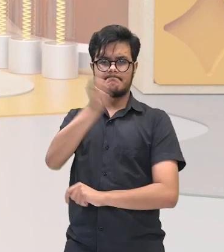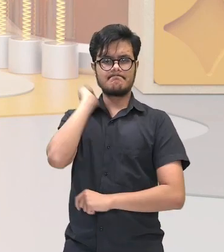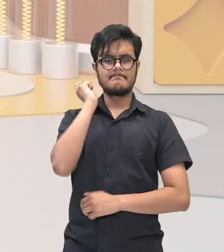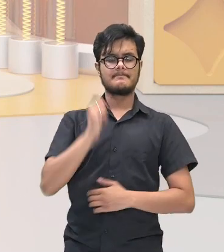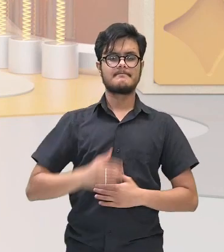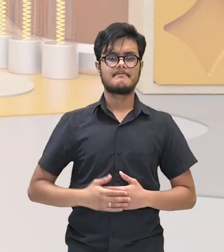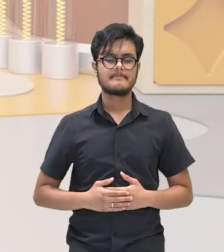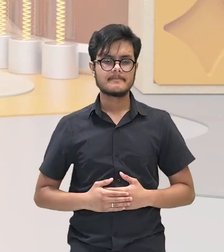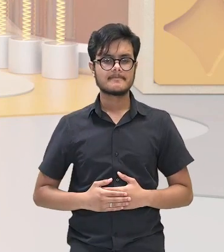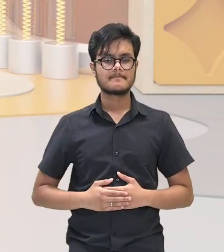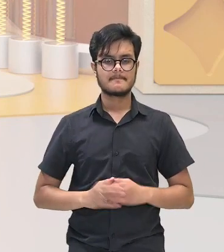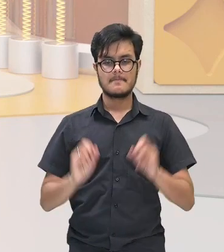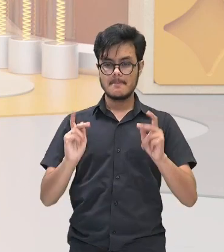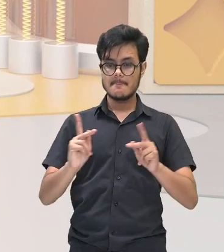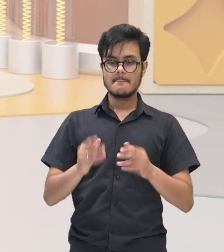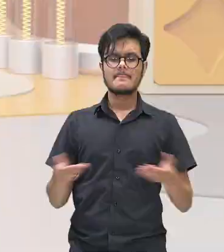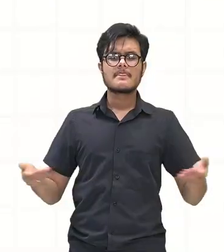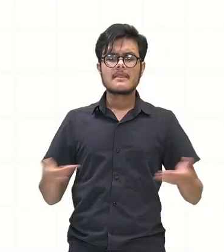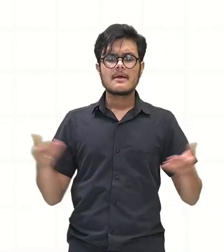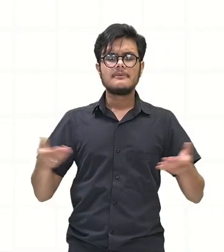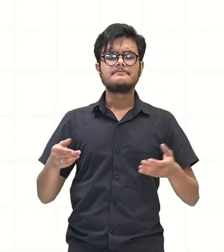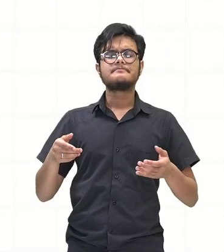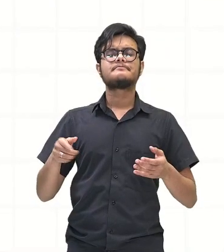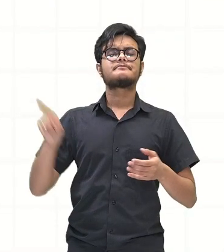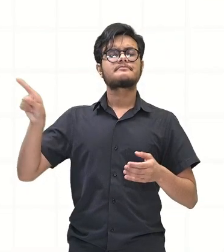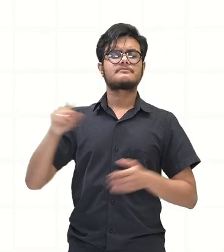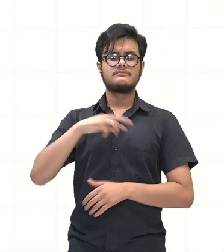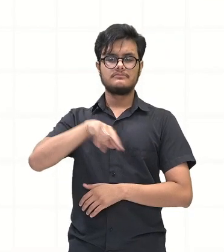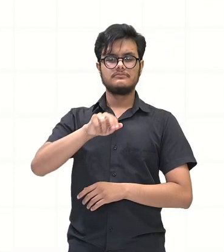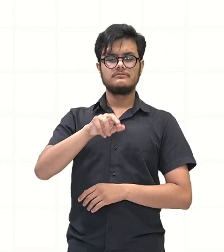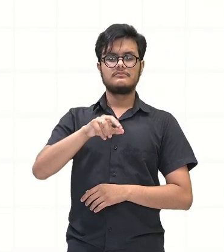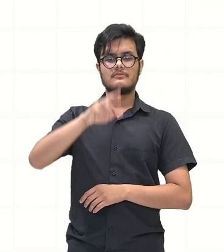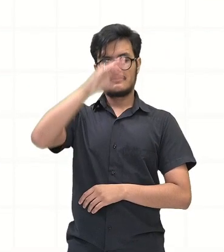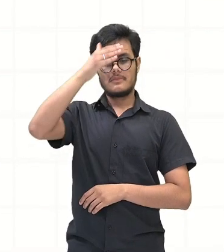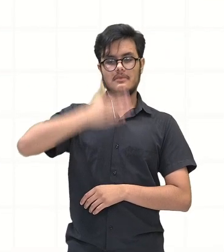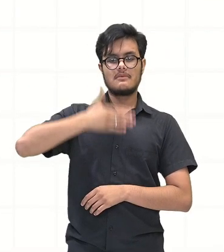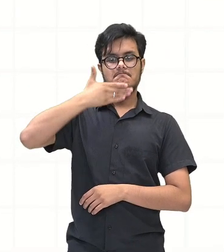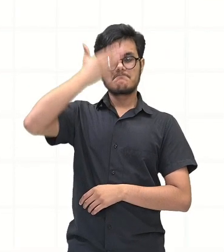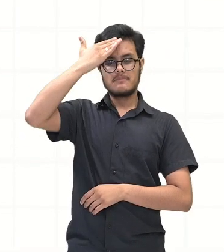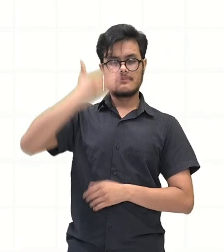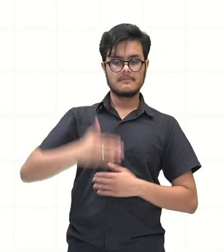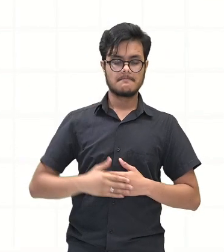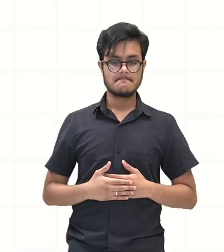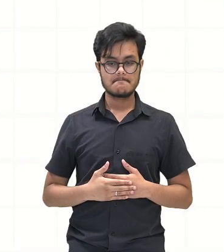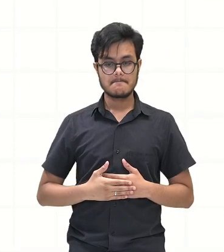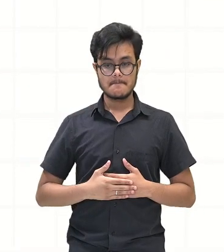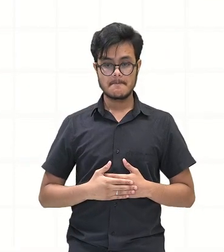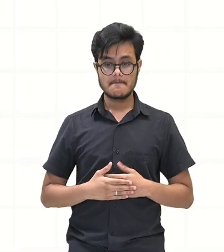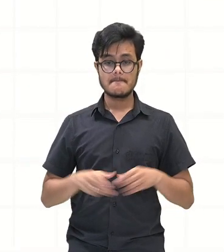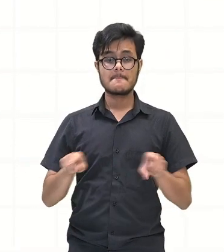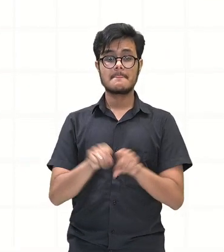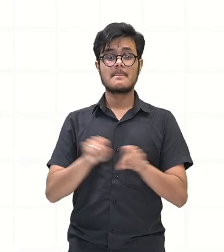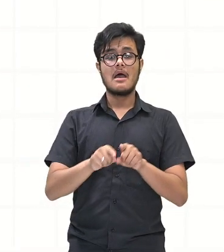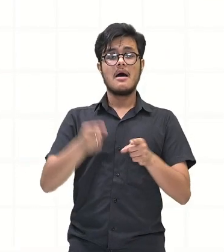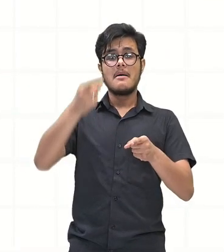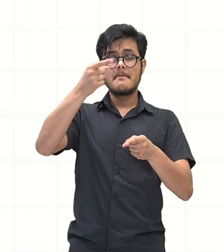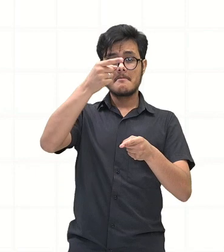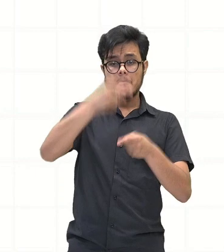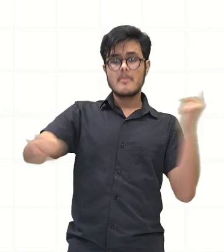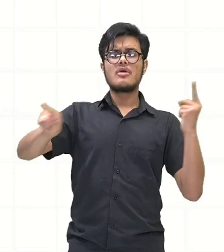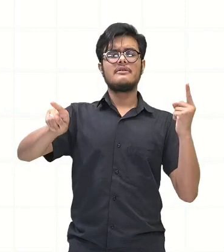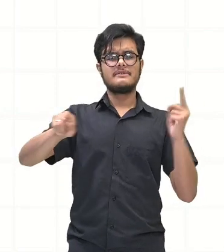ok? Vamos continuar com a escravização islâmica. Vamos observar que há a proibição